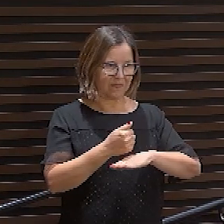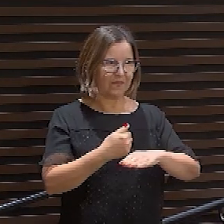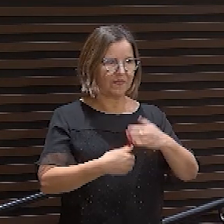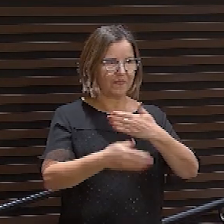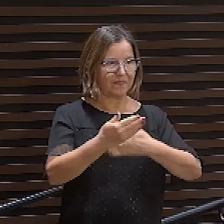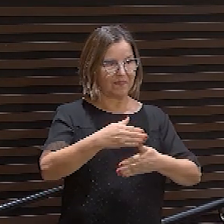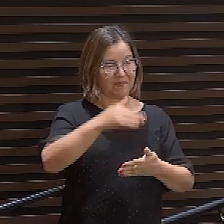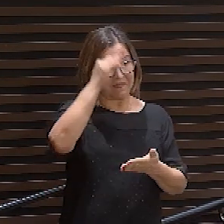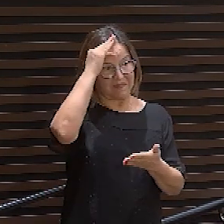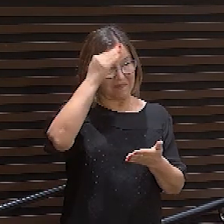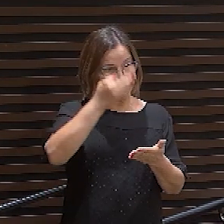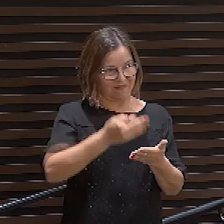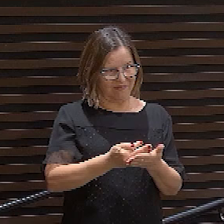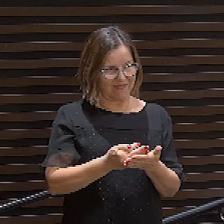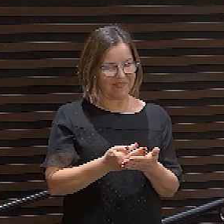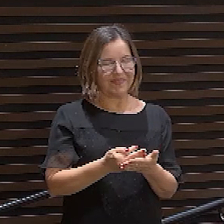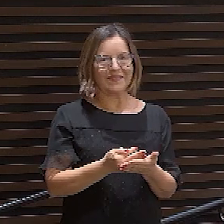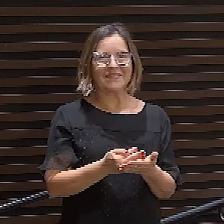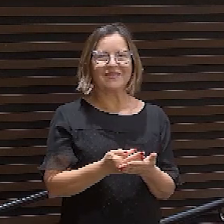Abrão,